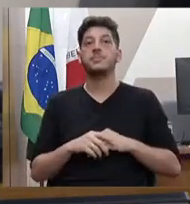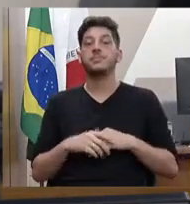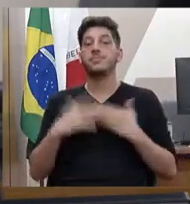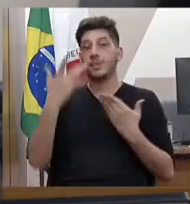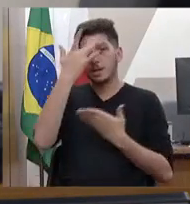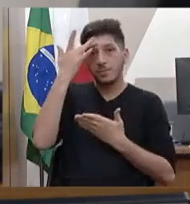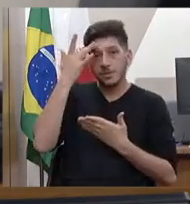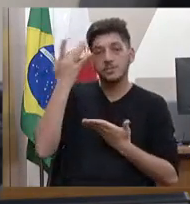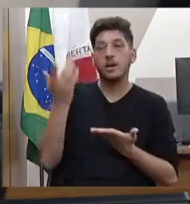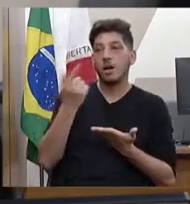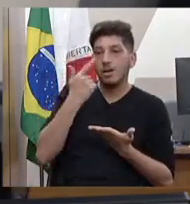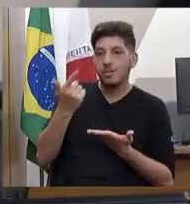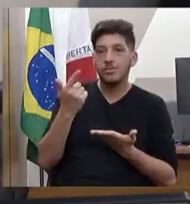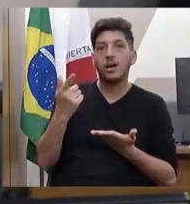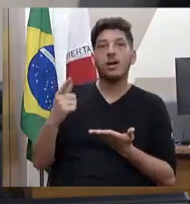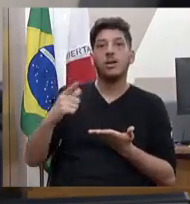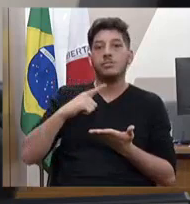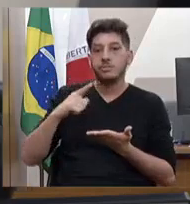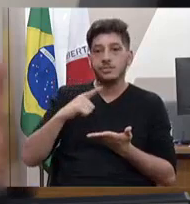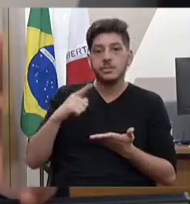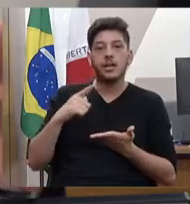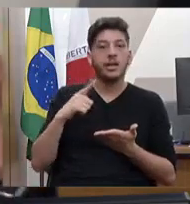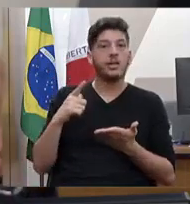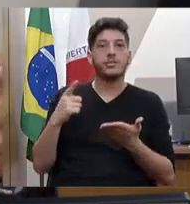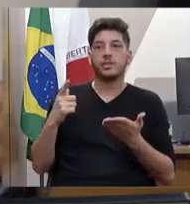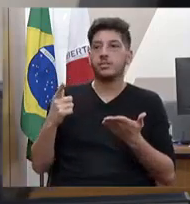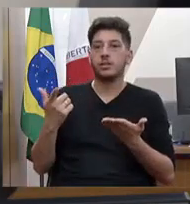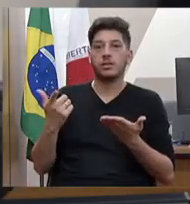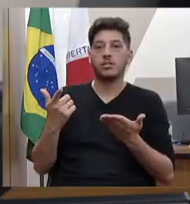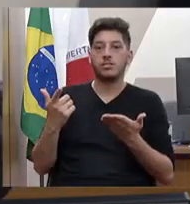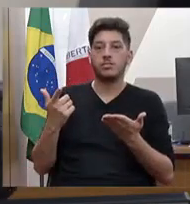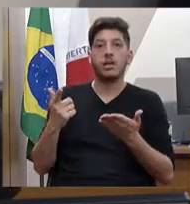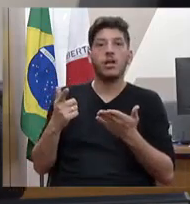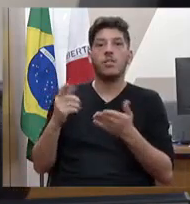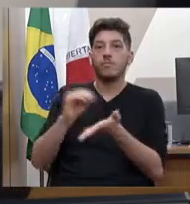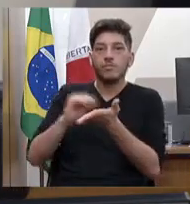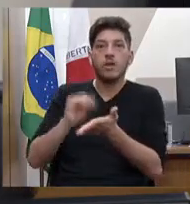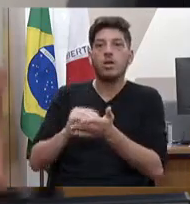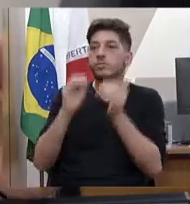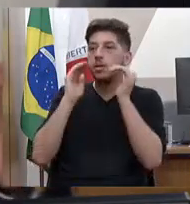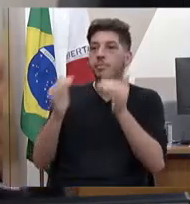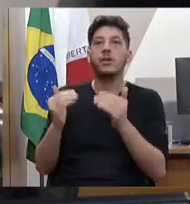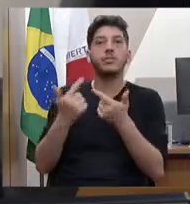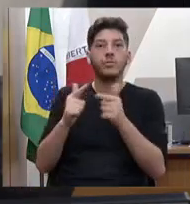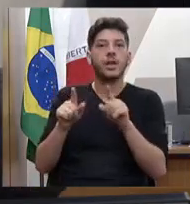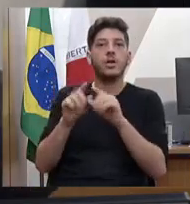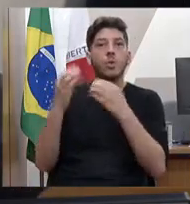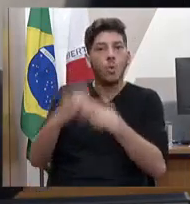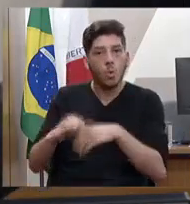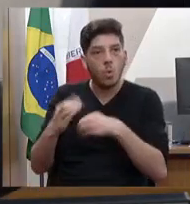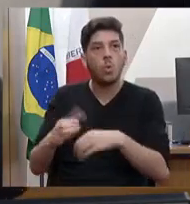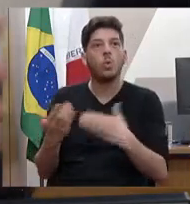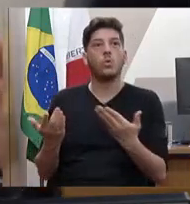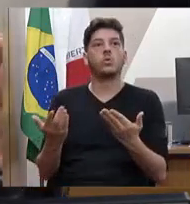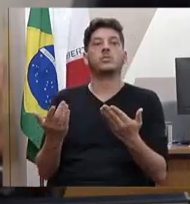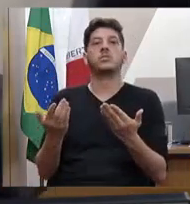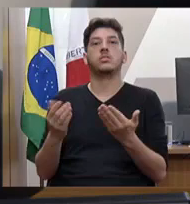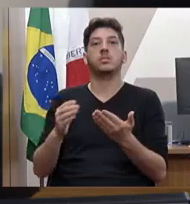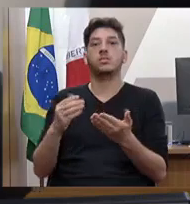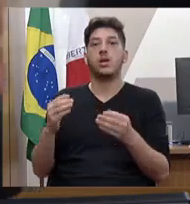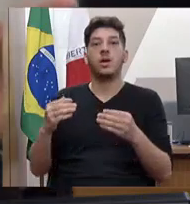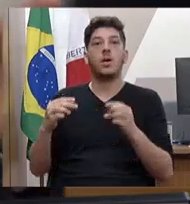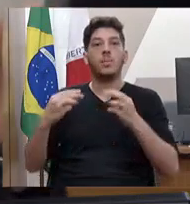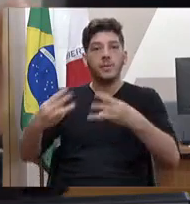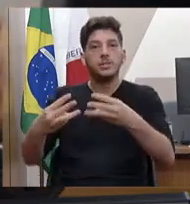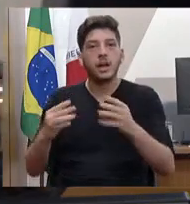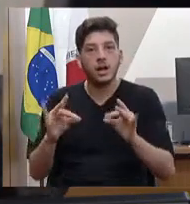aí ó Foi desmantelado não tem não tem concurso não renova é o ministério acabou